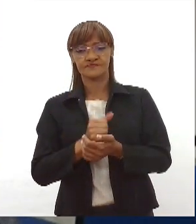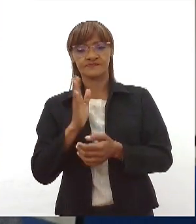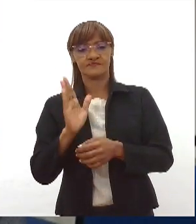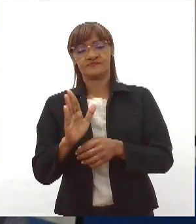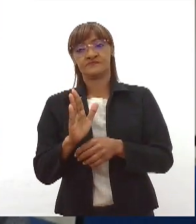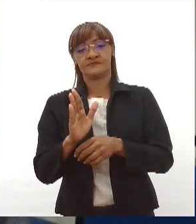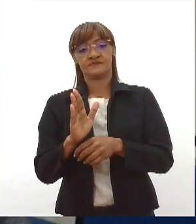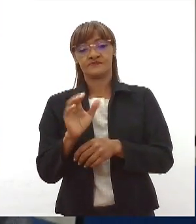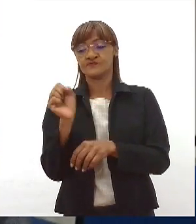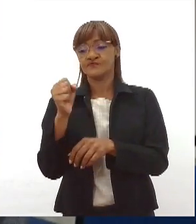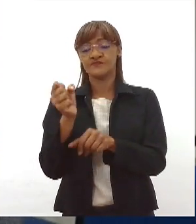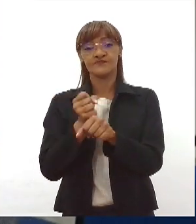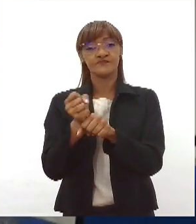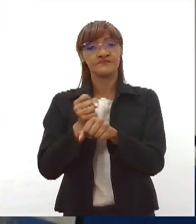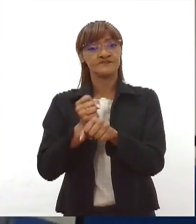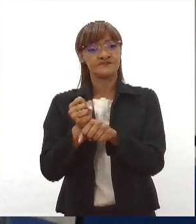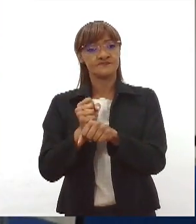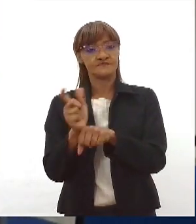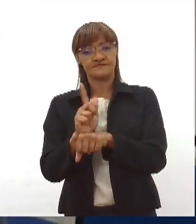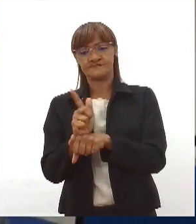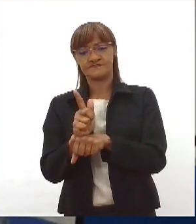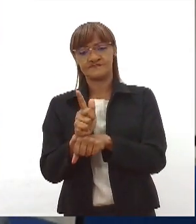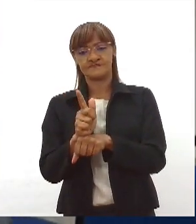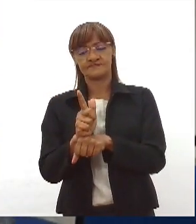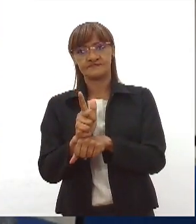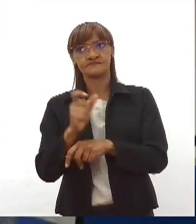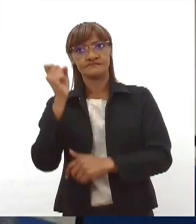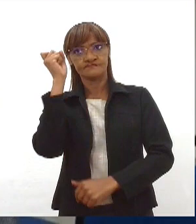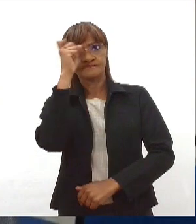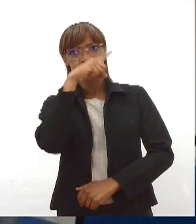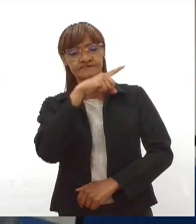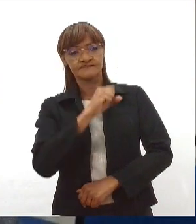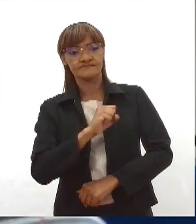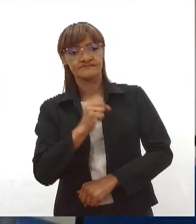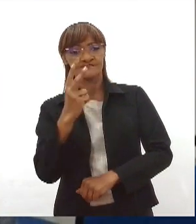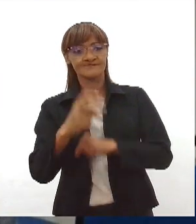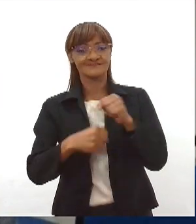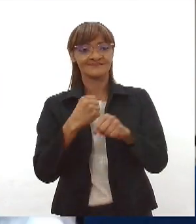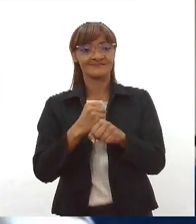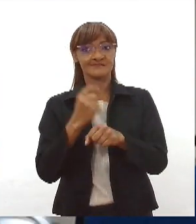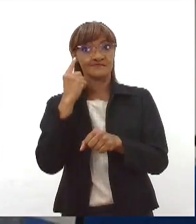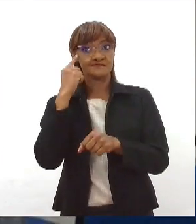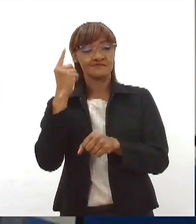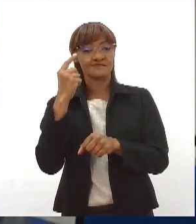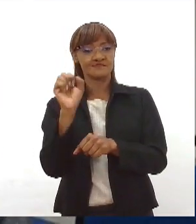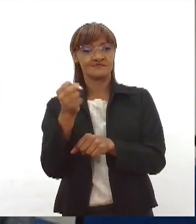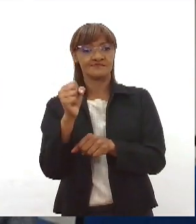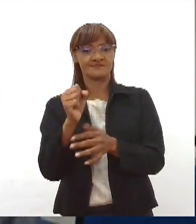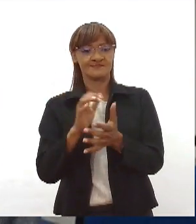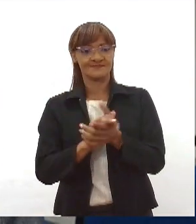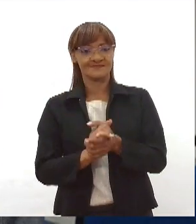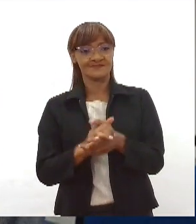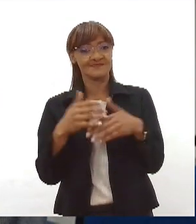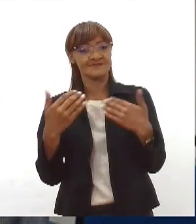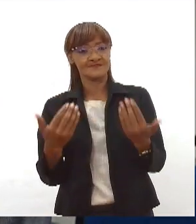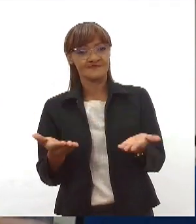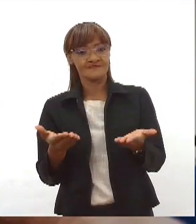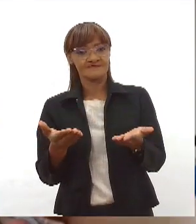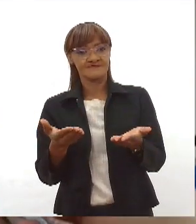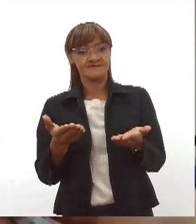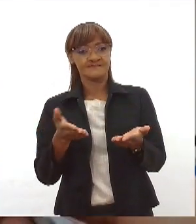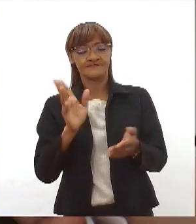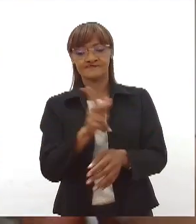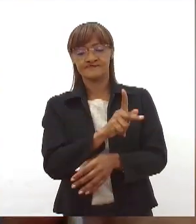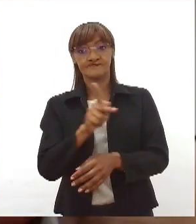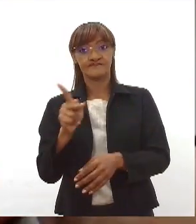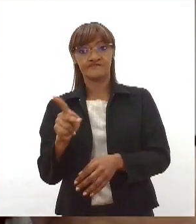anos não é fácil ser presidente da Assembleia por dois anos imaginei oito né então se você consegue Presidente por 8 anos